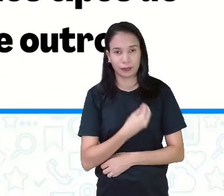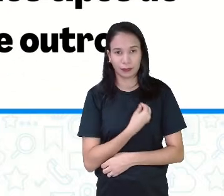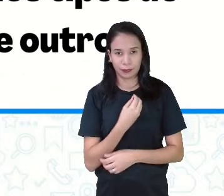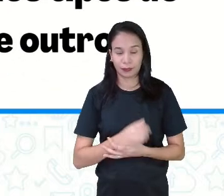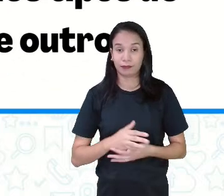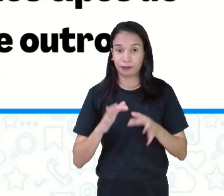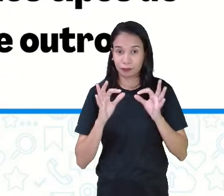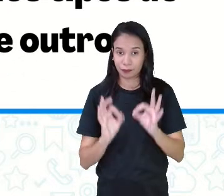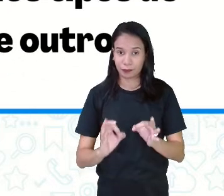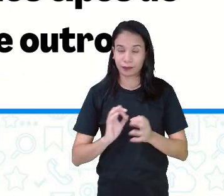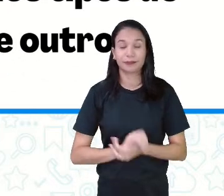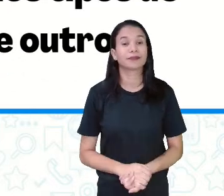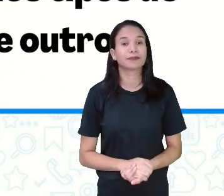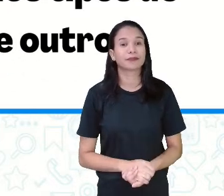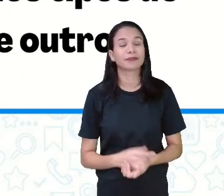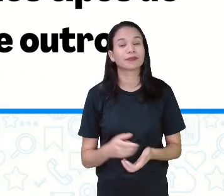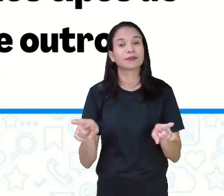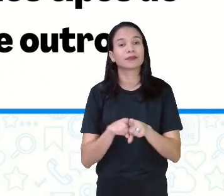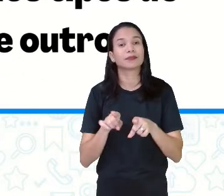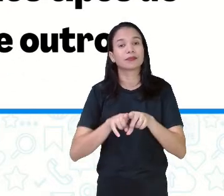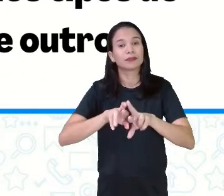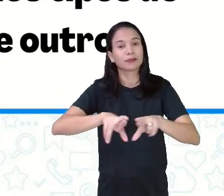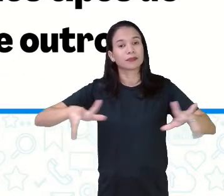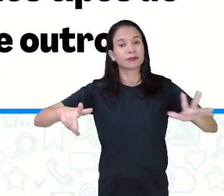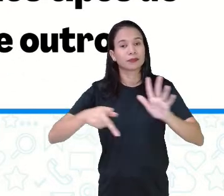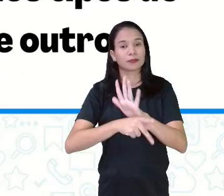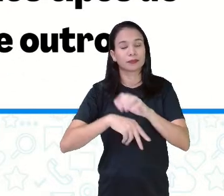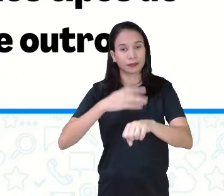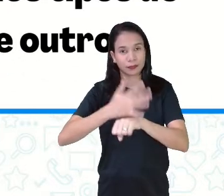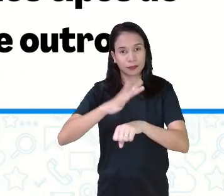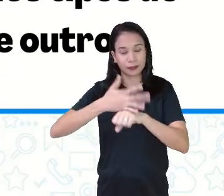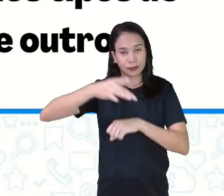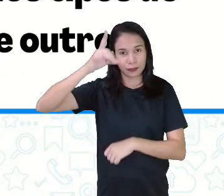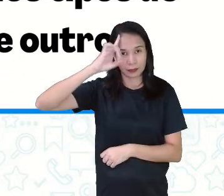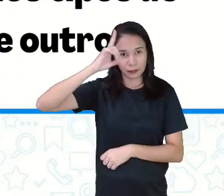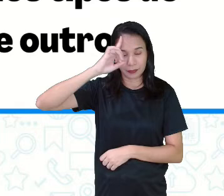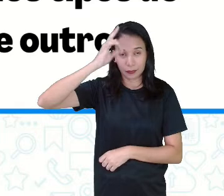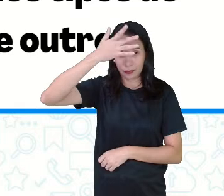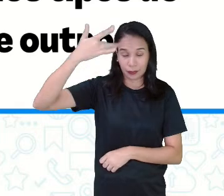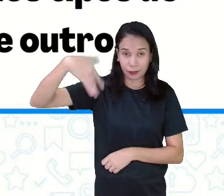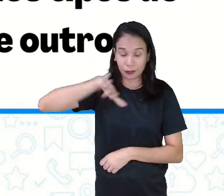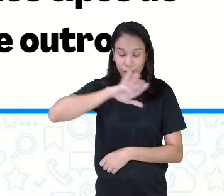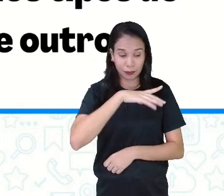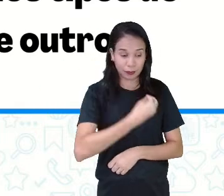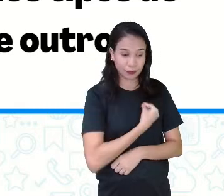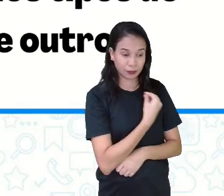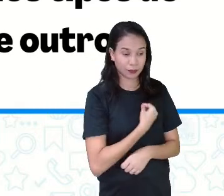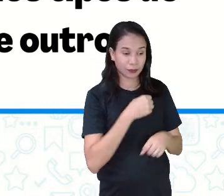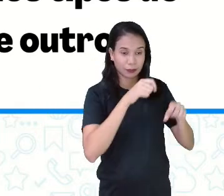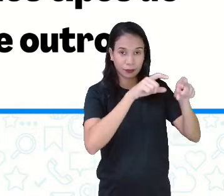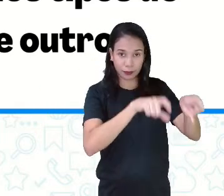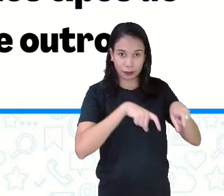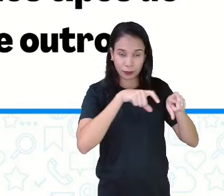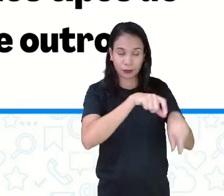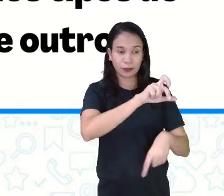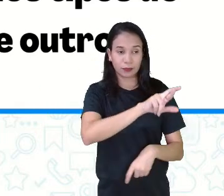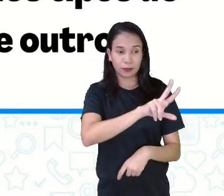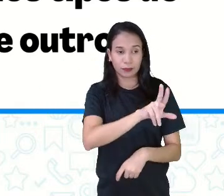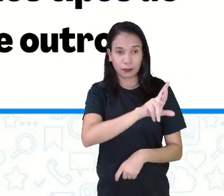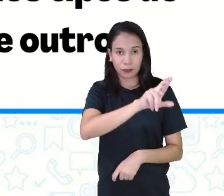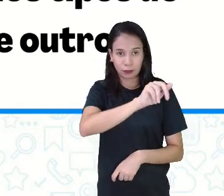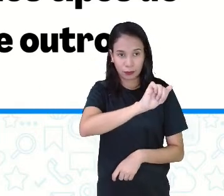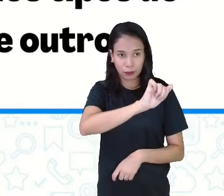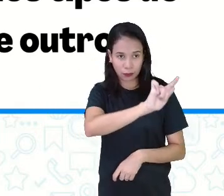vivem, como eles se caminham. A diferença na rotina das pessoas que vivem na zona rural e as pessoas que vivem na zona